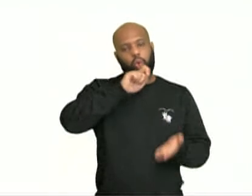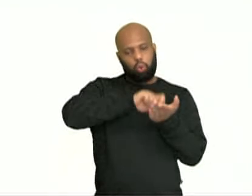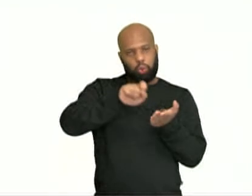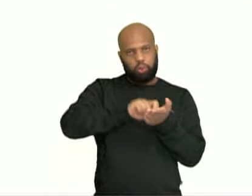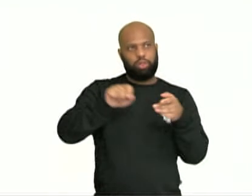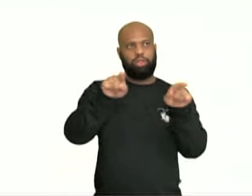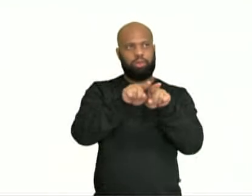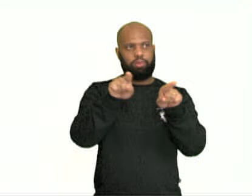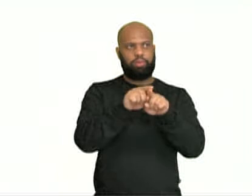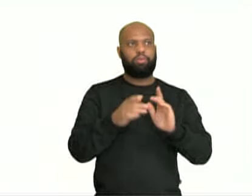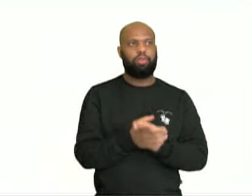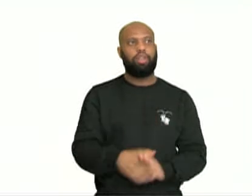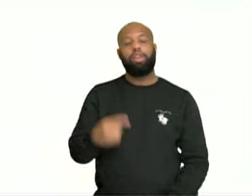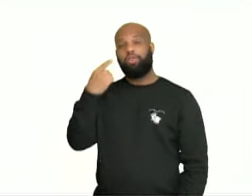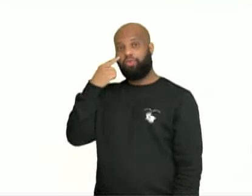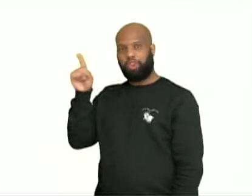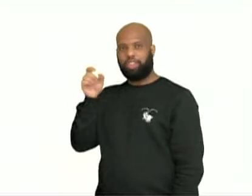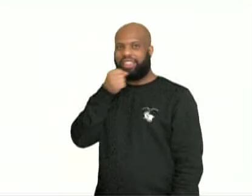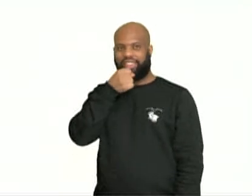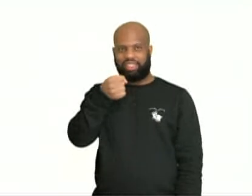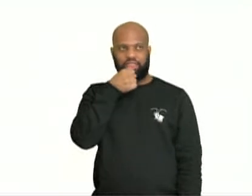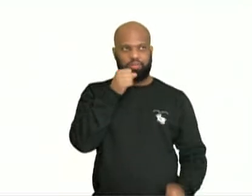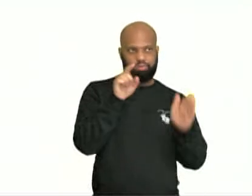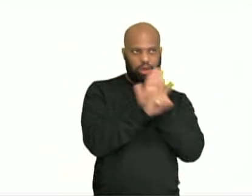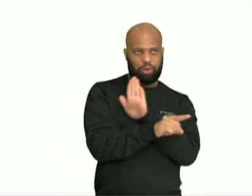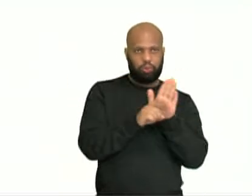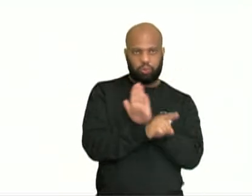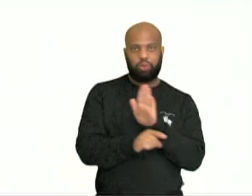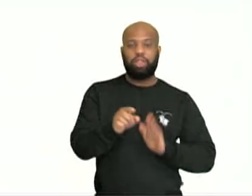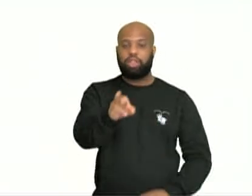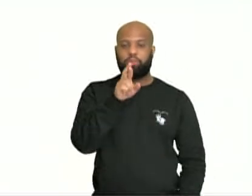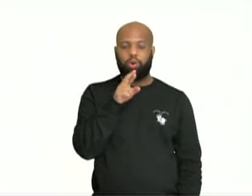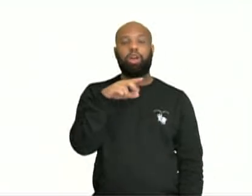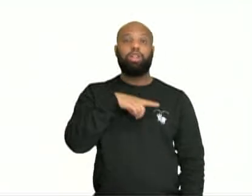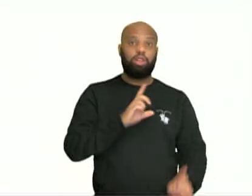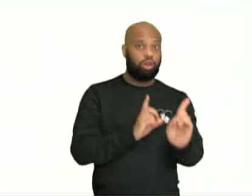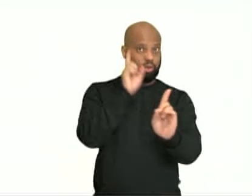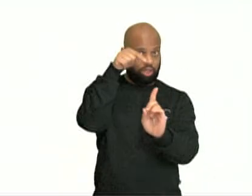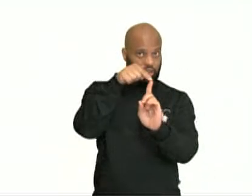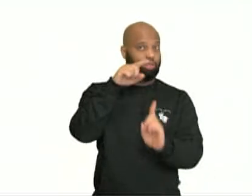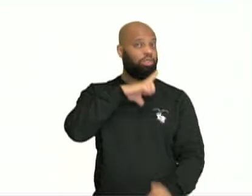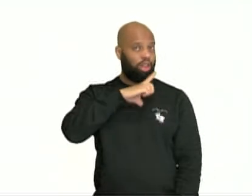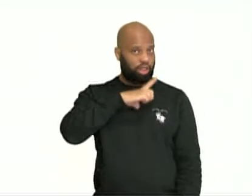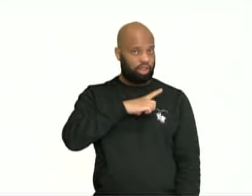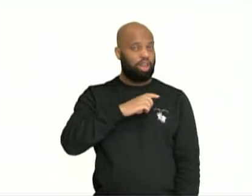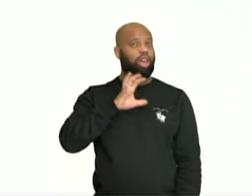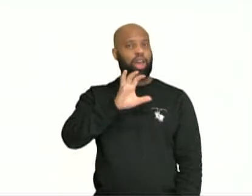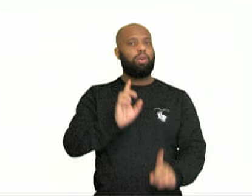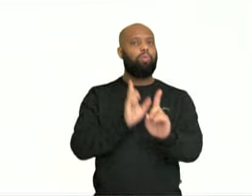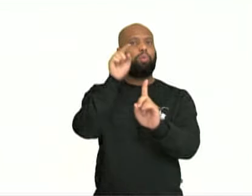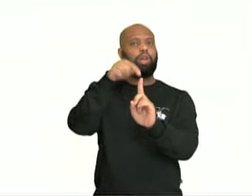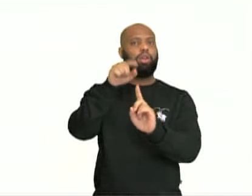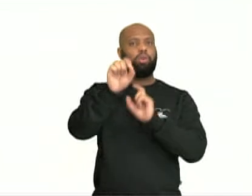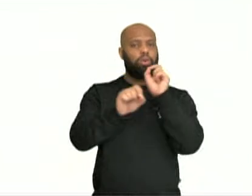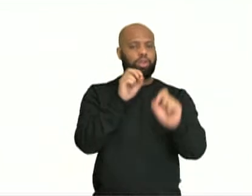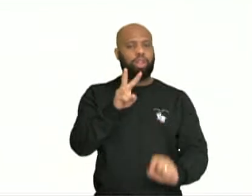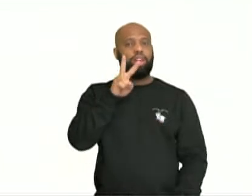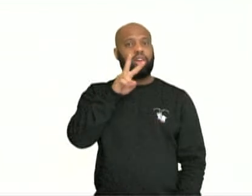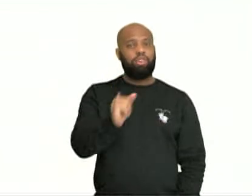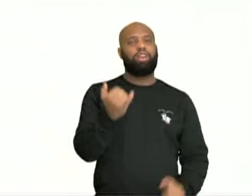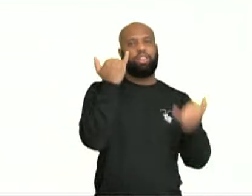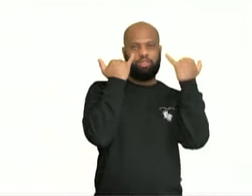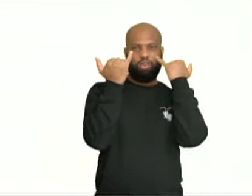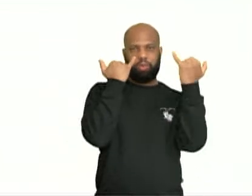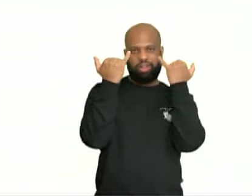escrita. Então, essa entrevista, ela vai ter uma função, e essa função qual que é? Informativa.